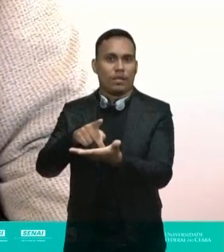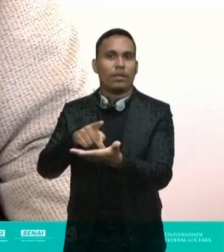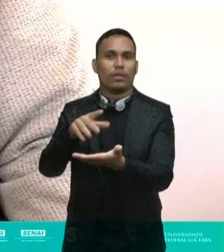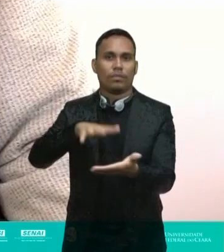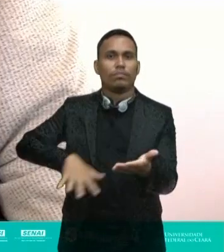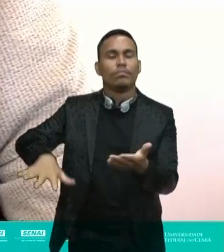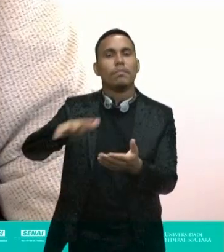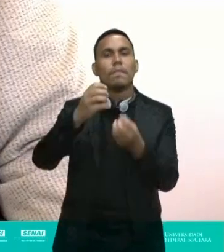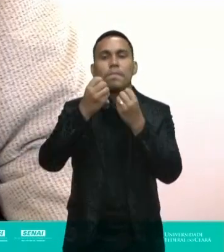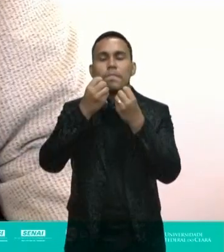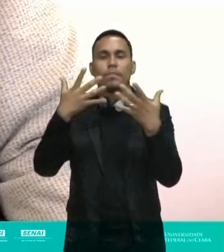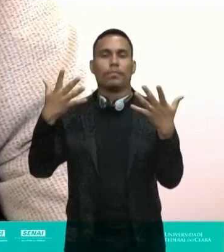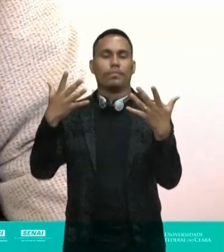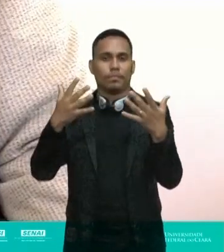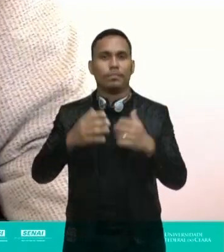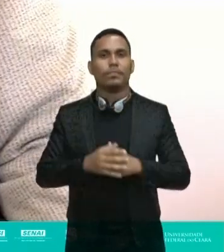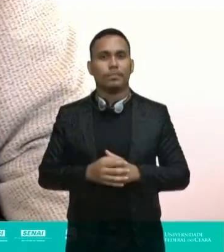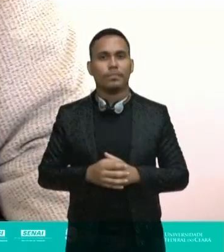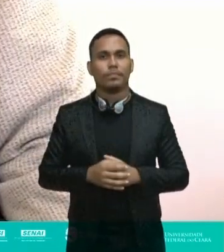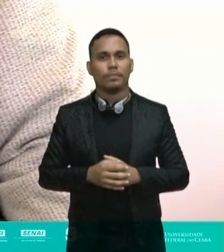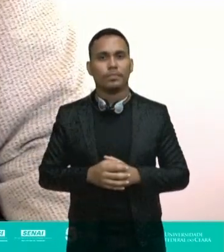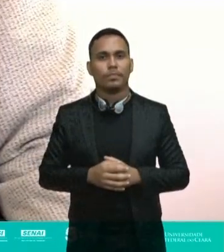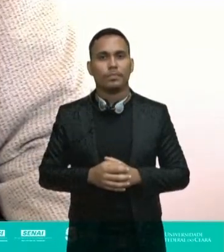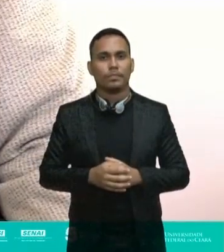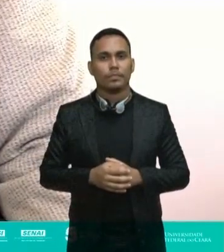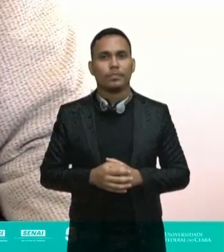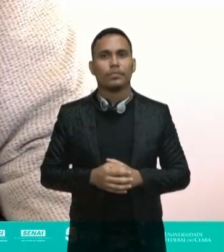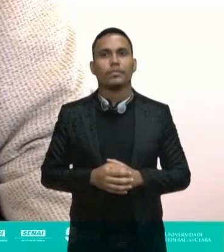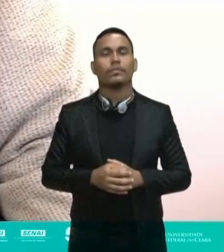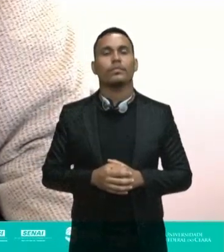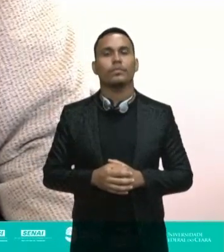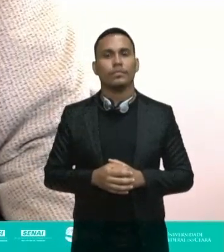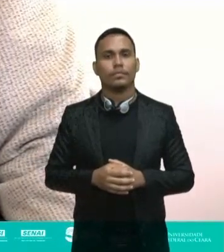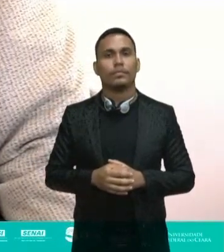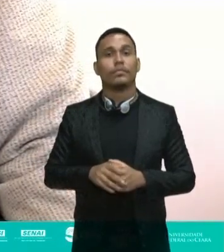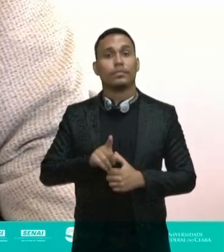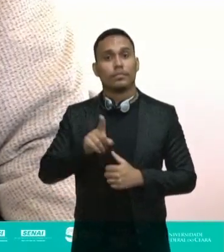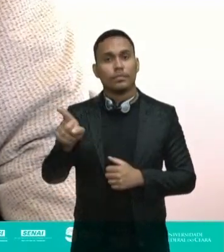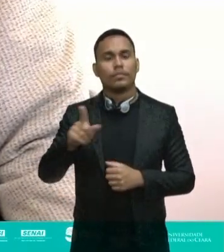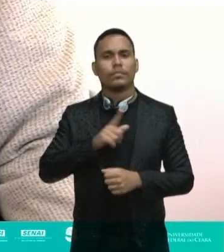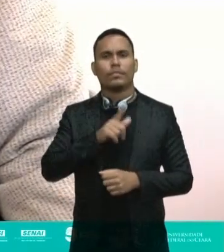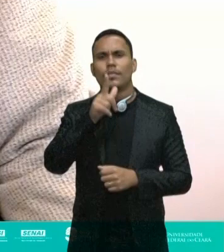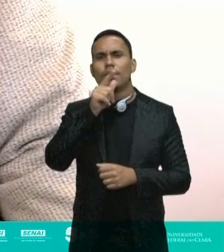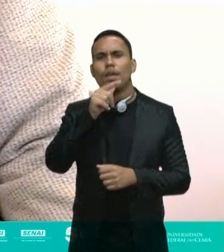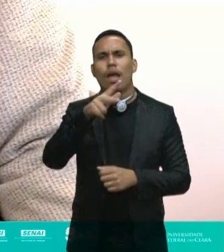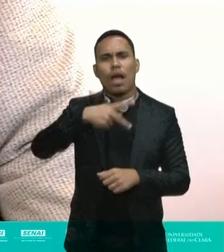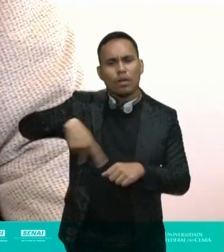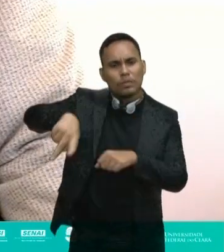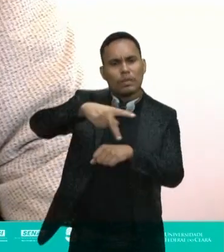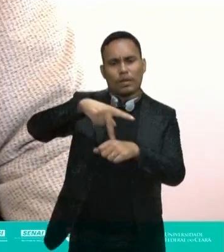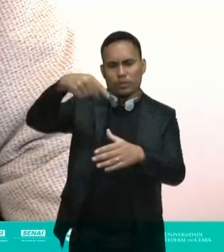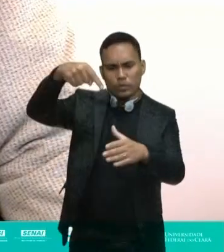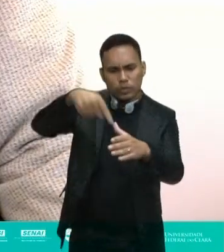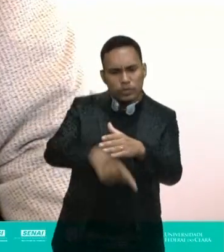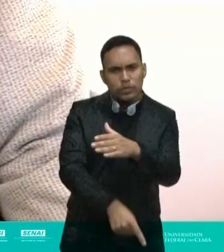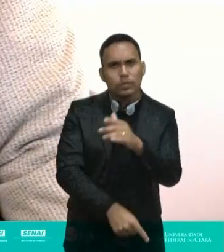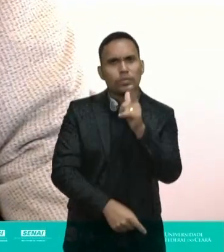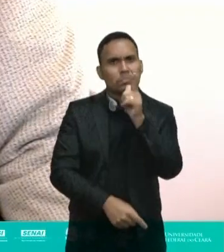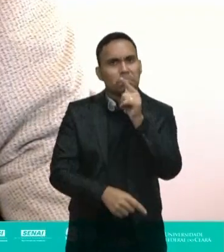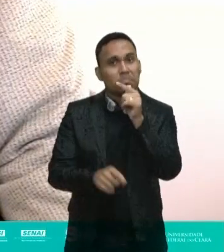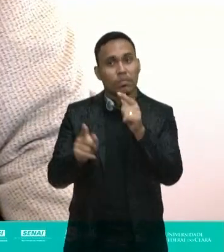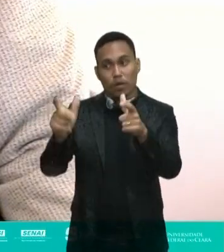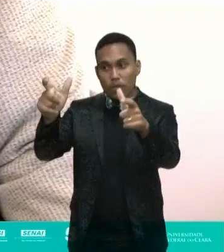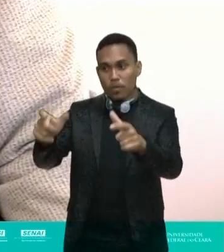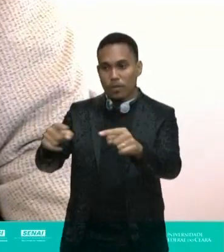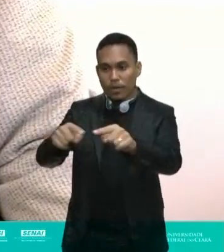internacional de hidrogênio. Sines, um porto de águas profundas, ligado a um parque industrial, é uma localização